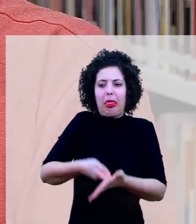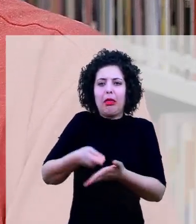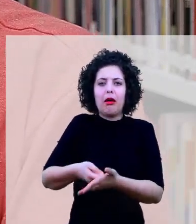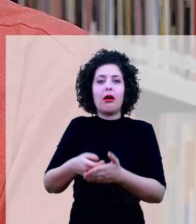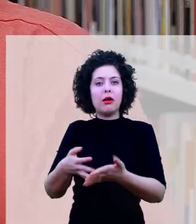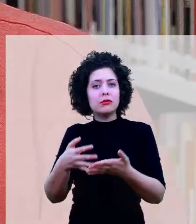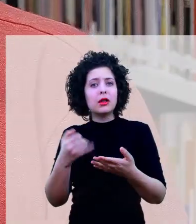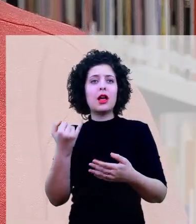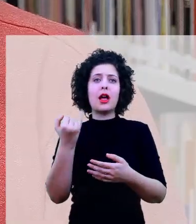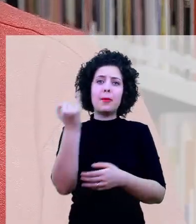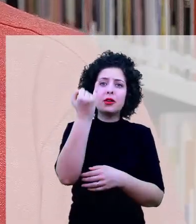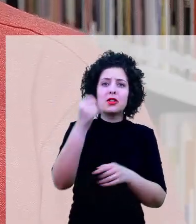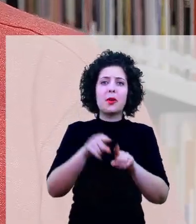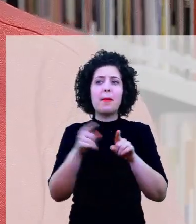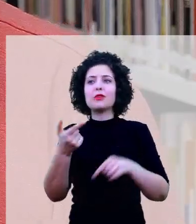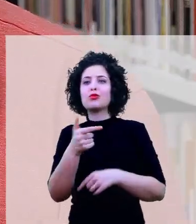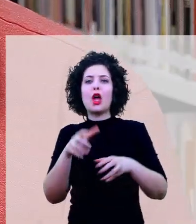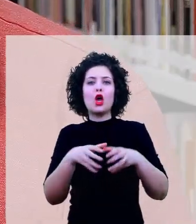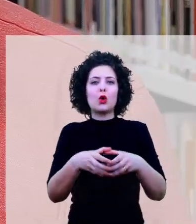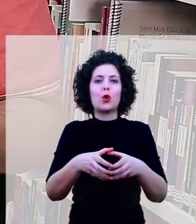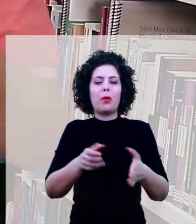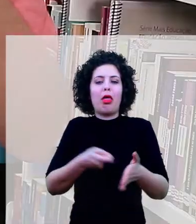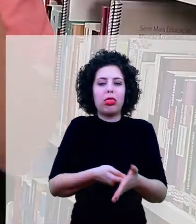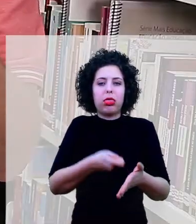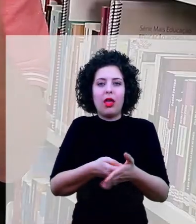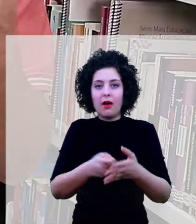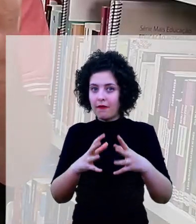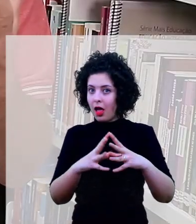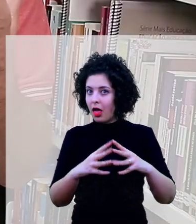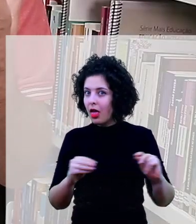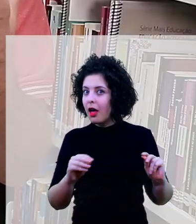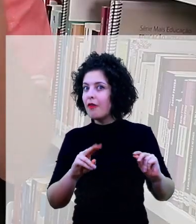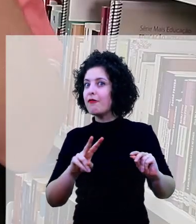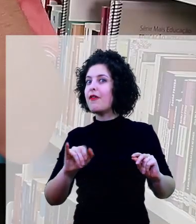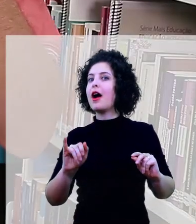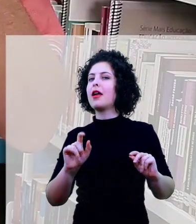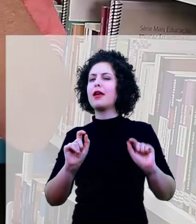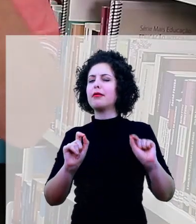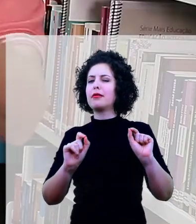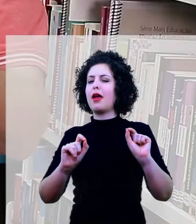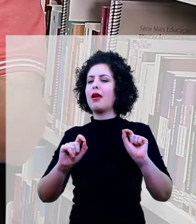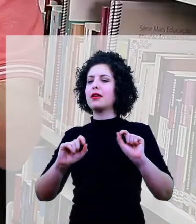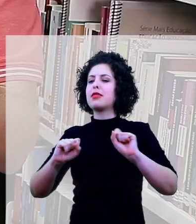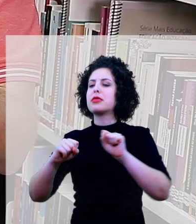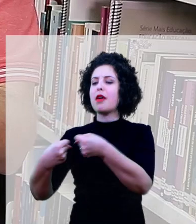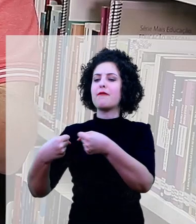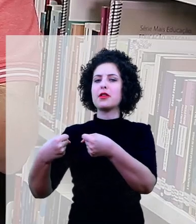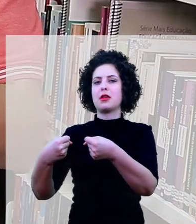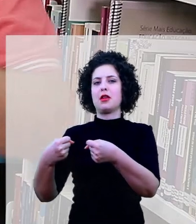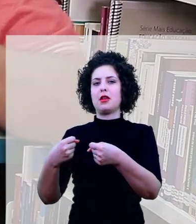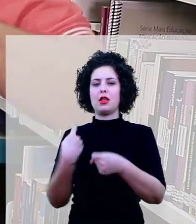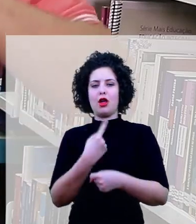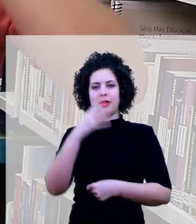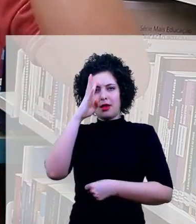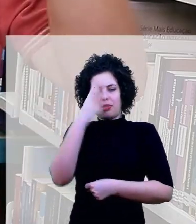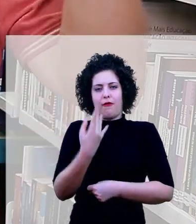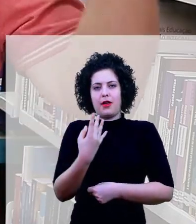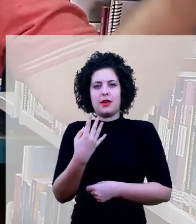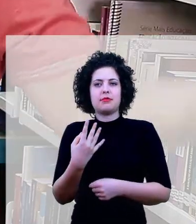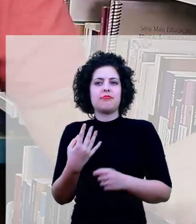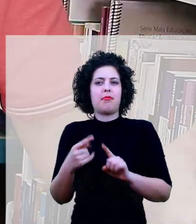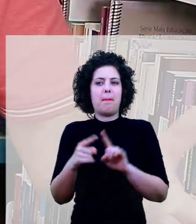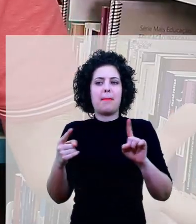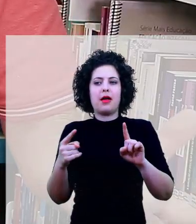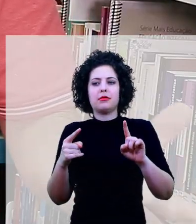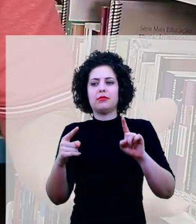que é essencial que não tem um grupo de pressão. Ele vai sumir? Quem é que vai defender isso? Ou seja, não tem como nós resolvermos essa questão senão uma